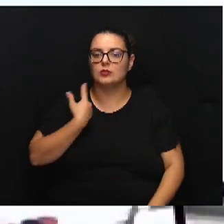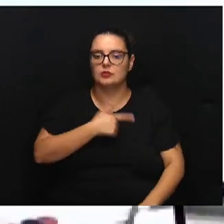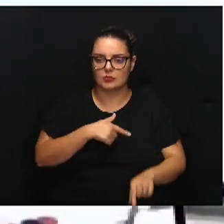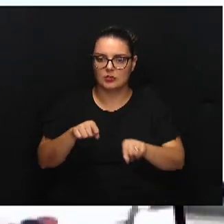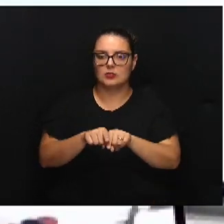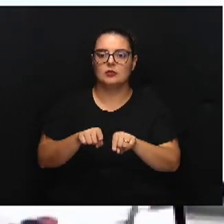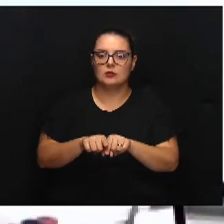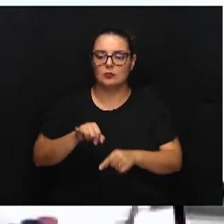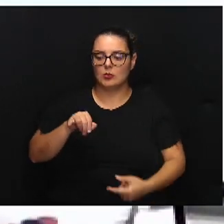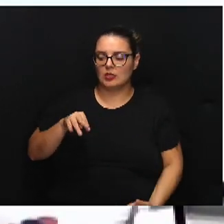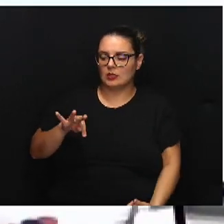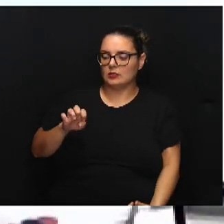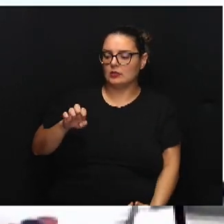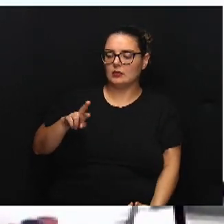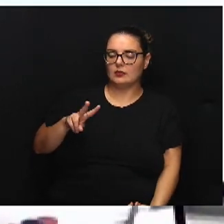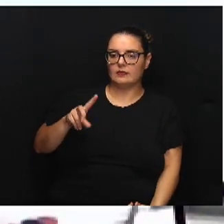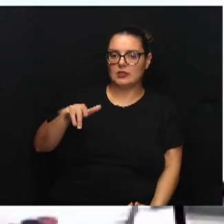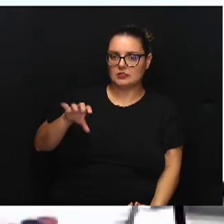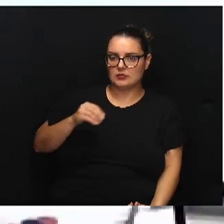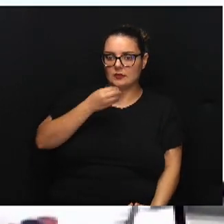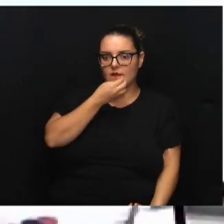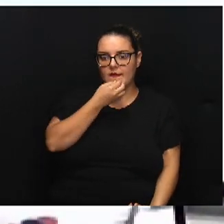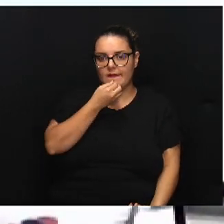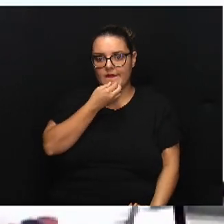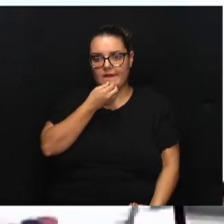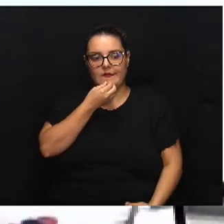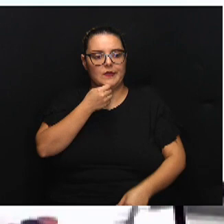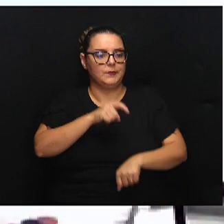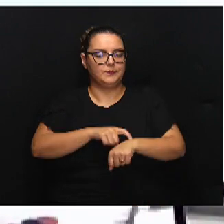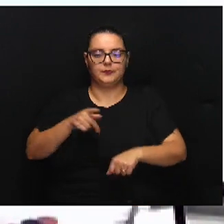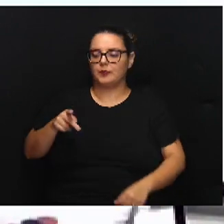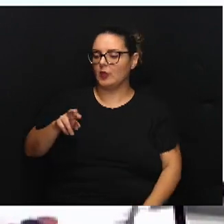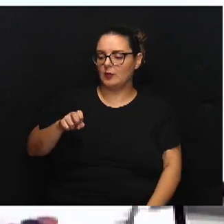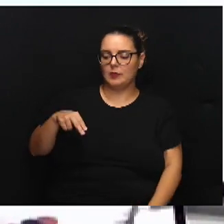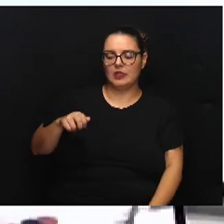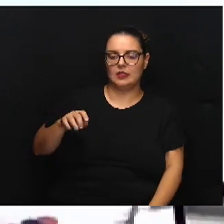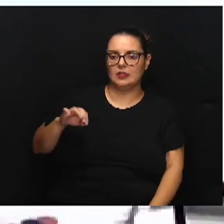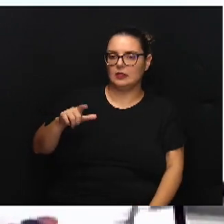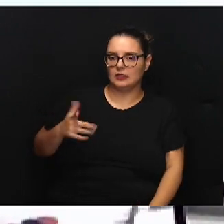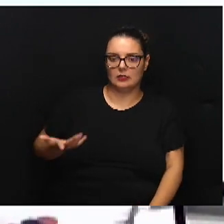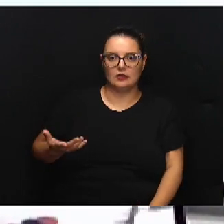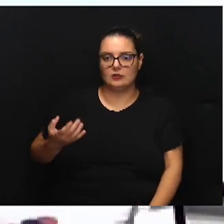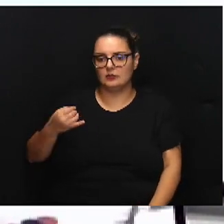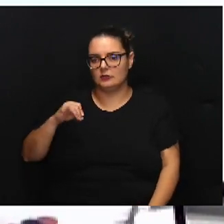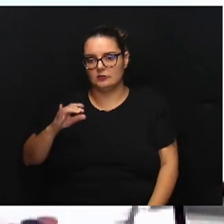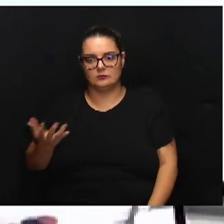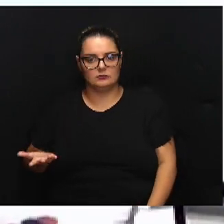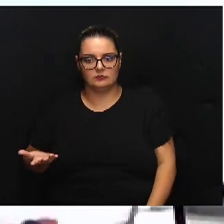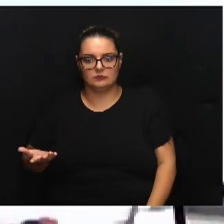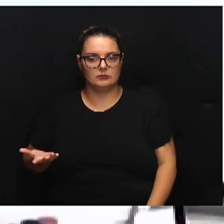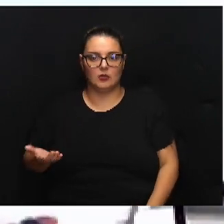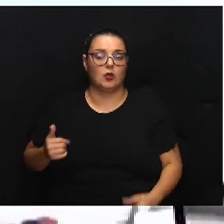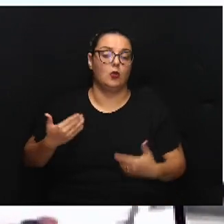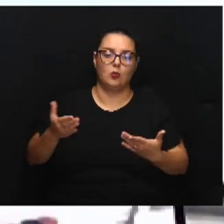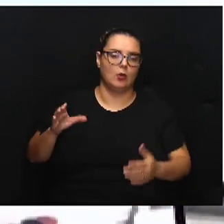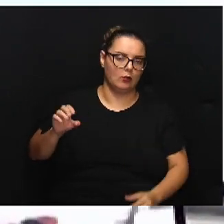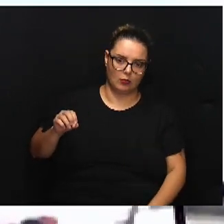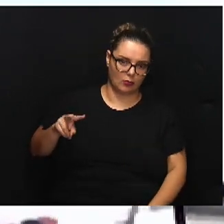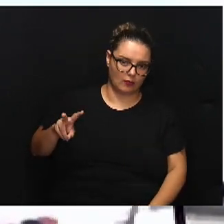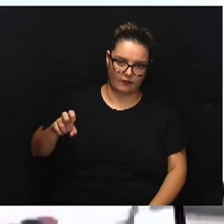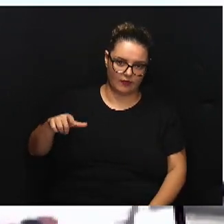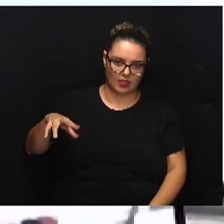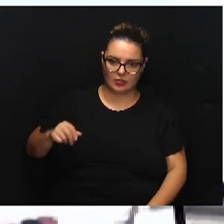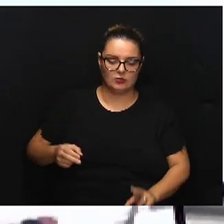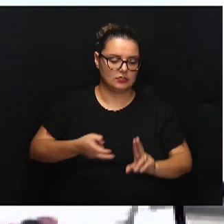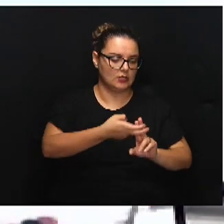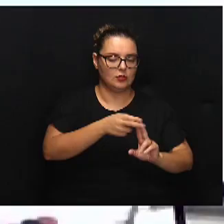das intervenções é paciente durante o pré-natal, não importa se ela é, de que convênio ela é, se ela é SUS ou